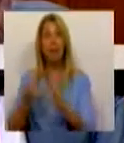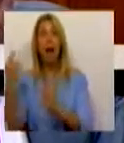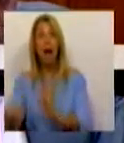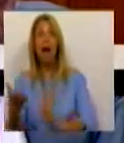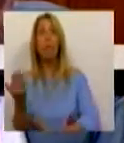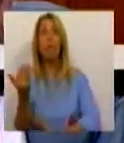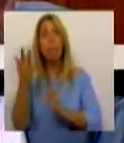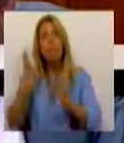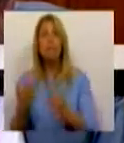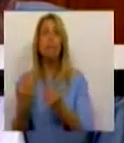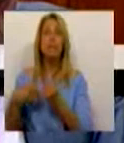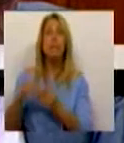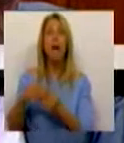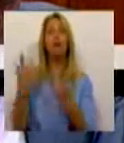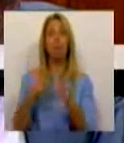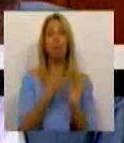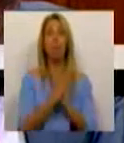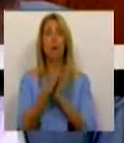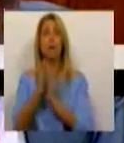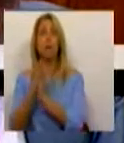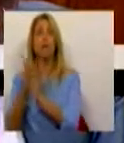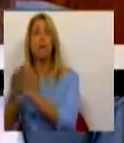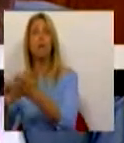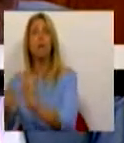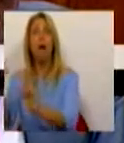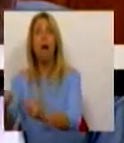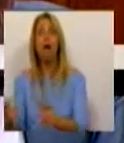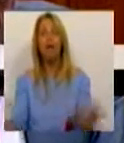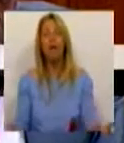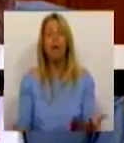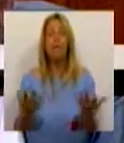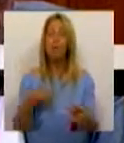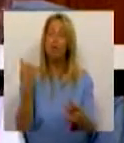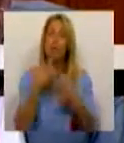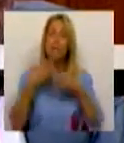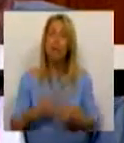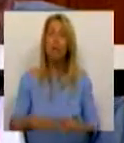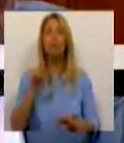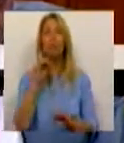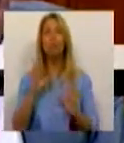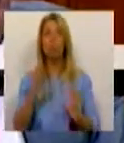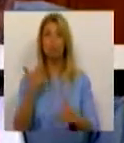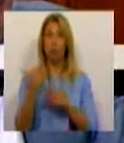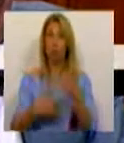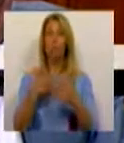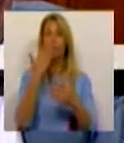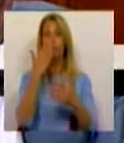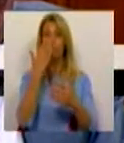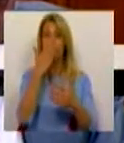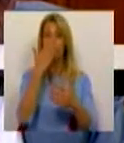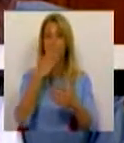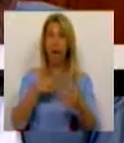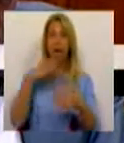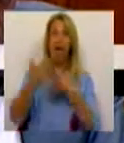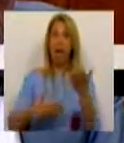acumulando. Mas aquilo que nós temos por certo e por seguro é que para continuarmos a avançar